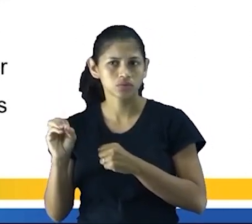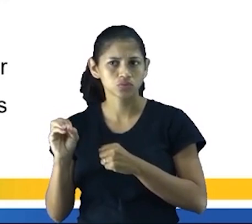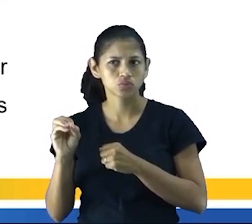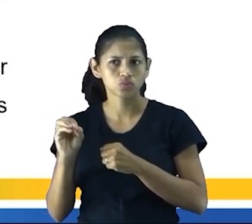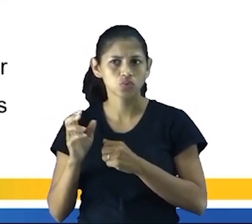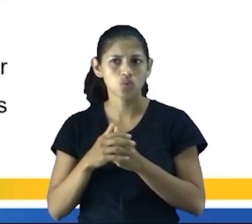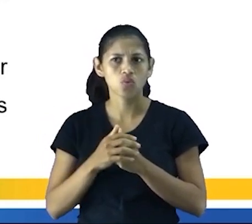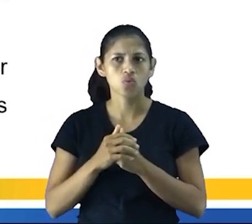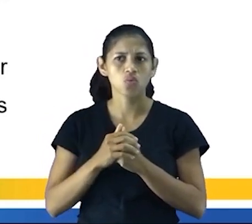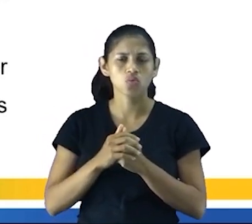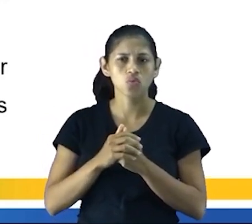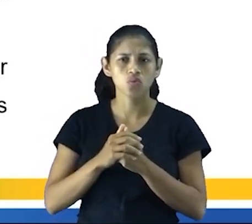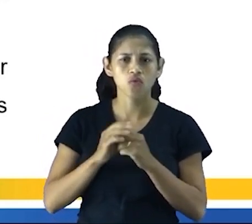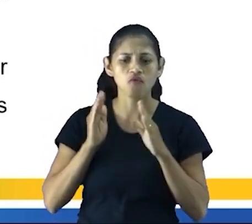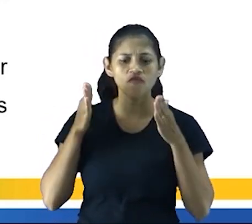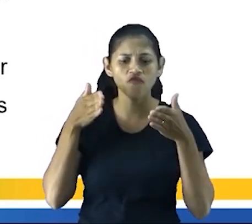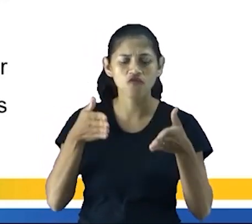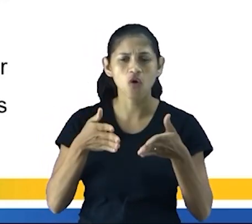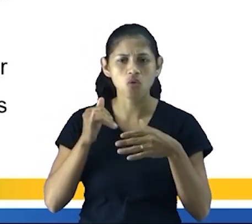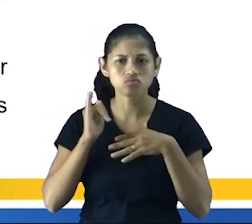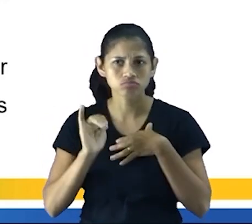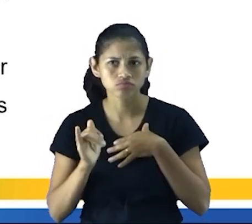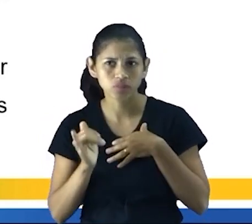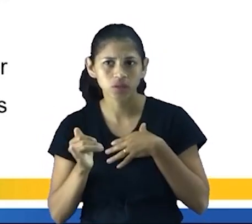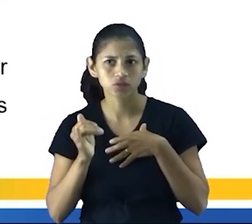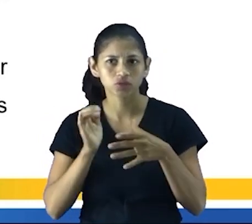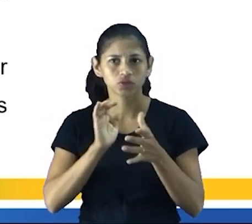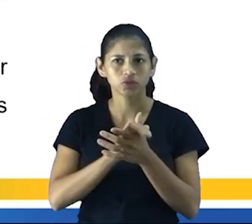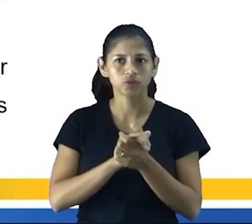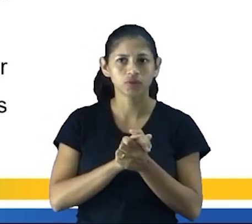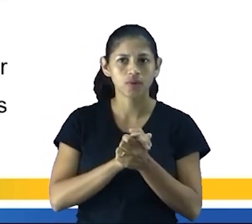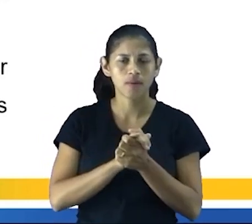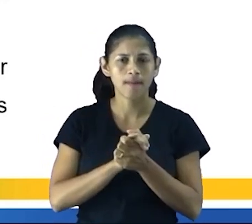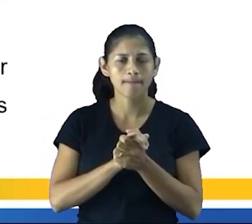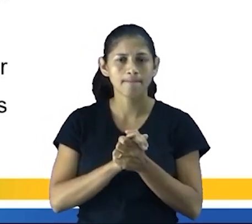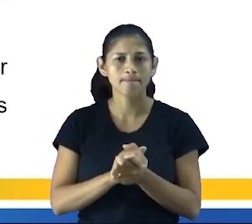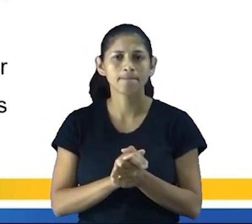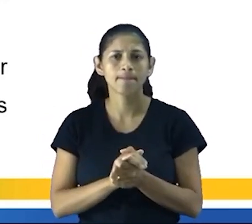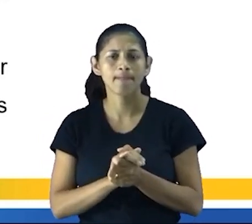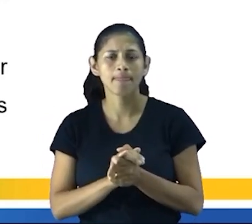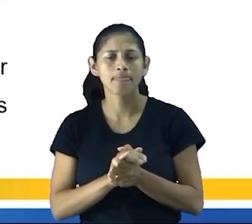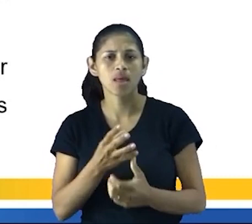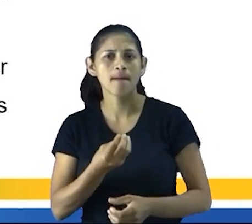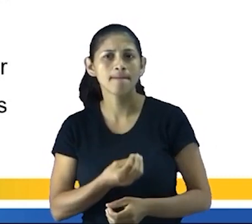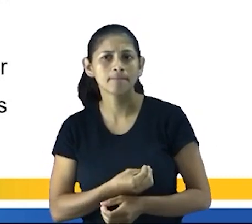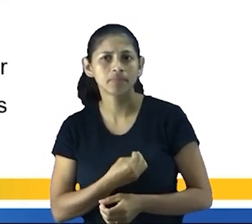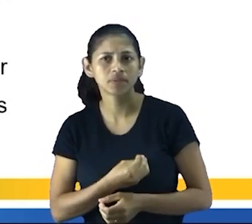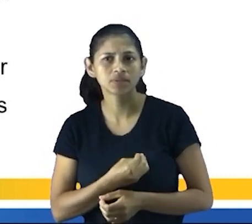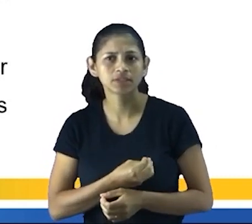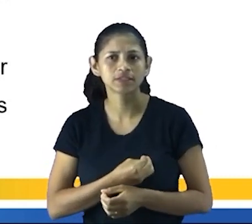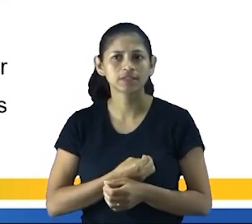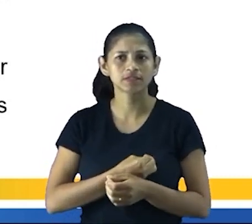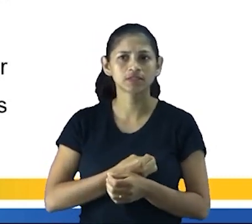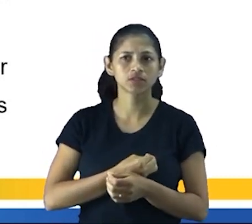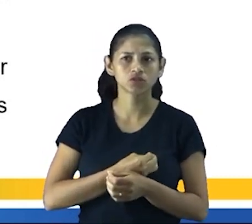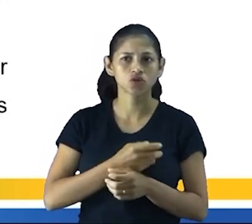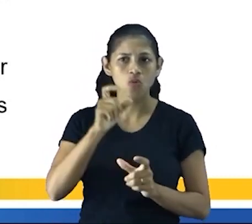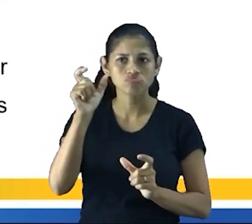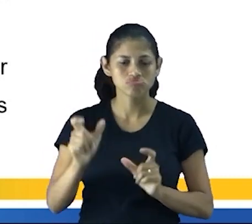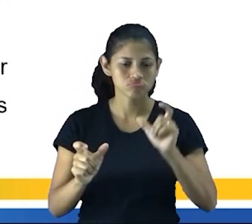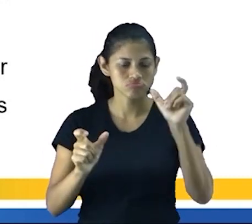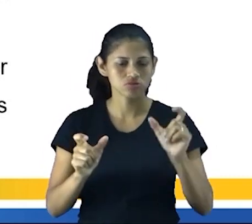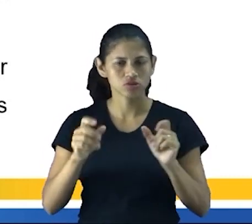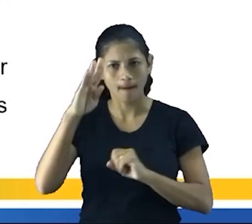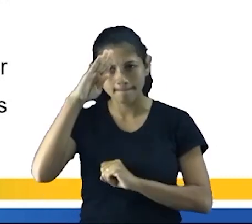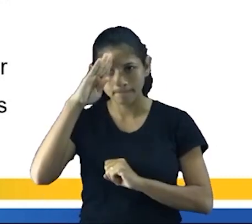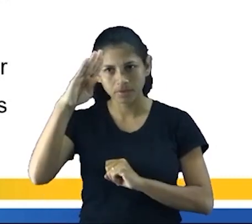aquele que sabe tudo, né? E nós temos também presença de personagem principal ou secundário, marca